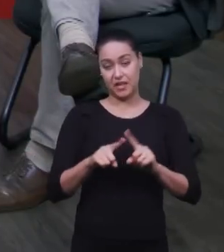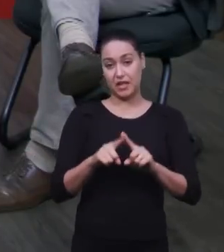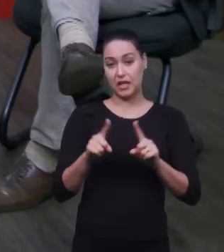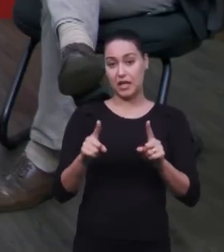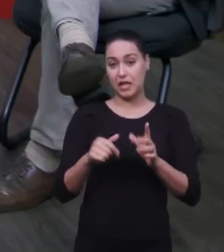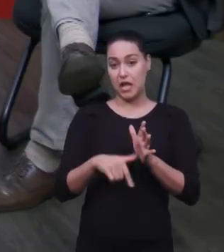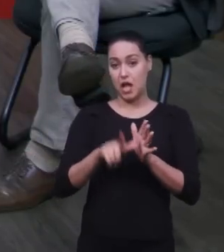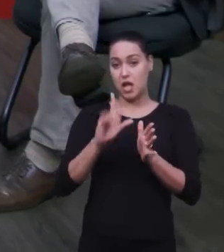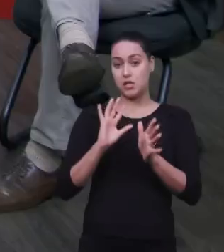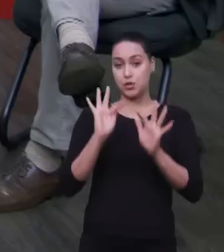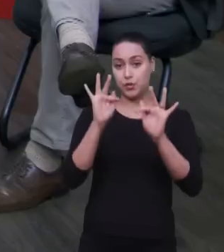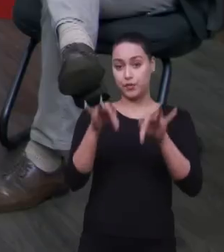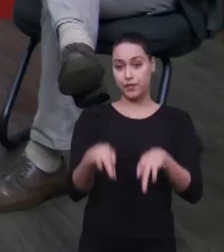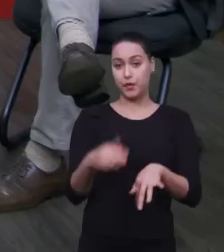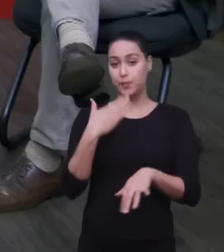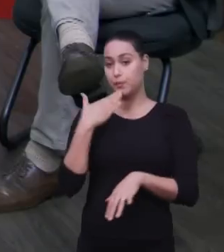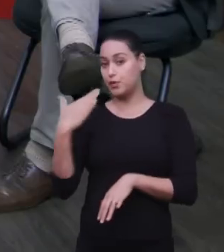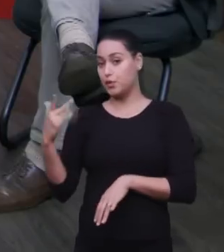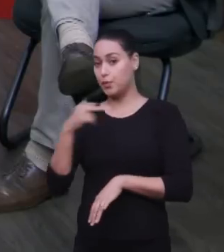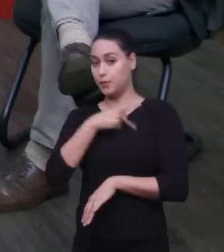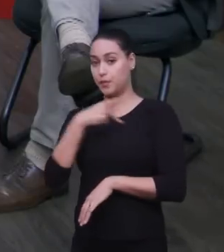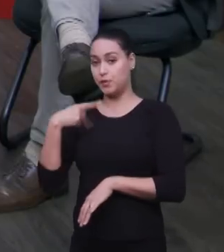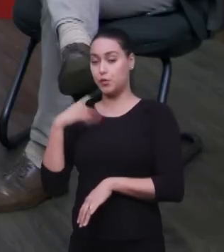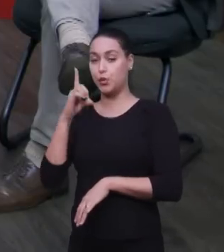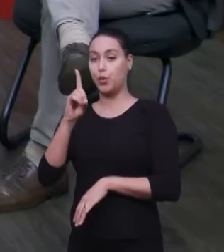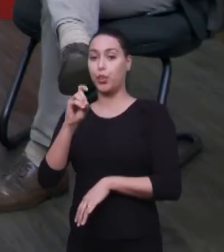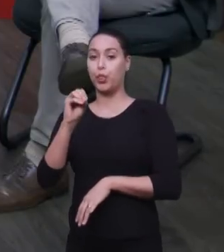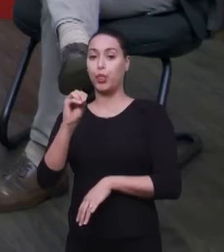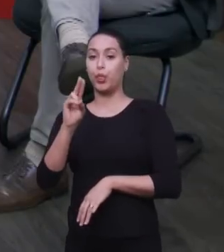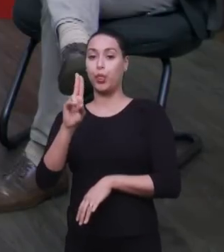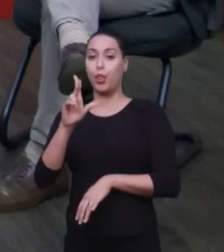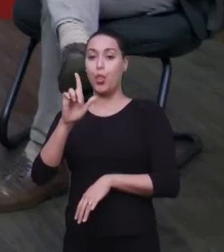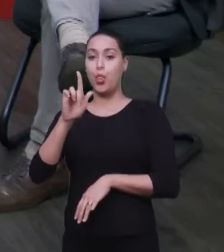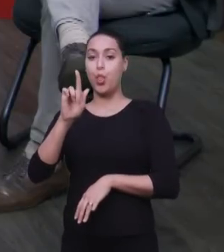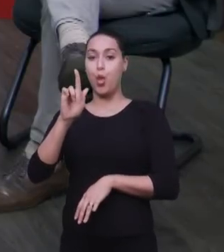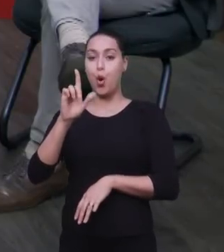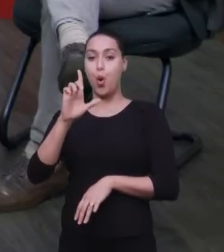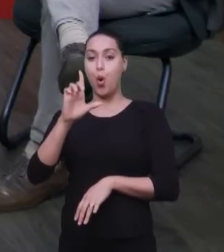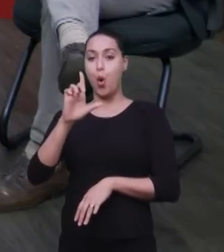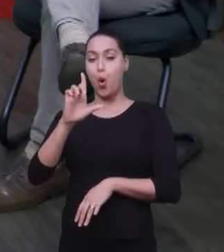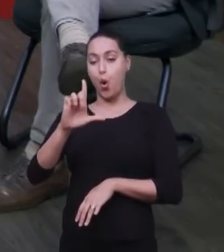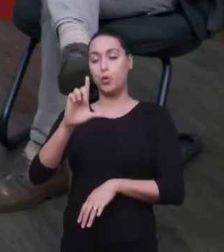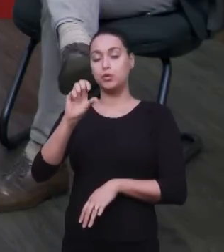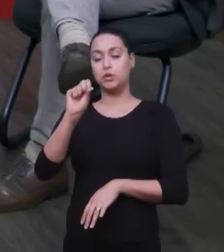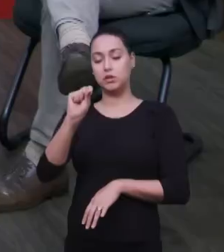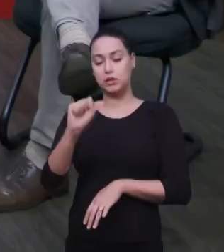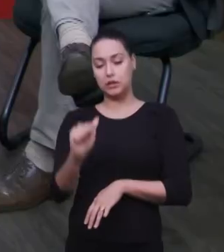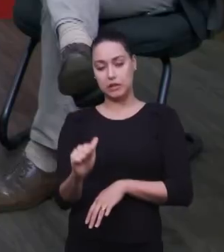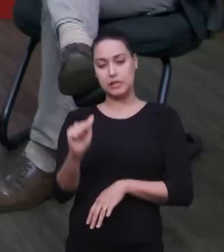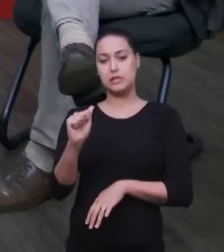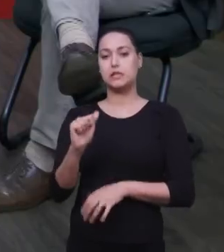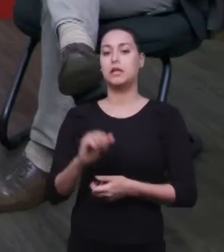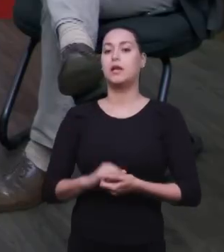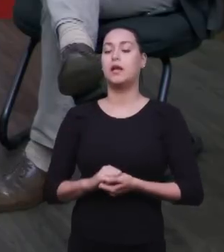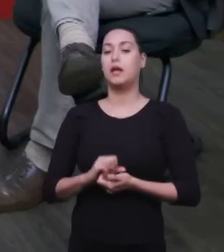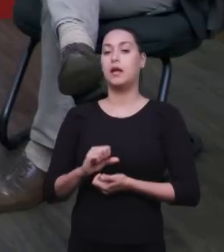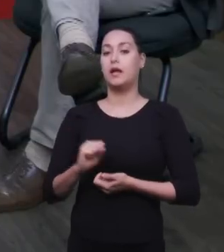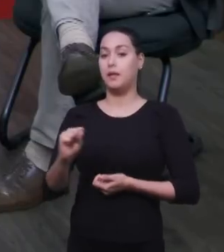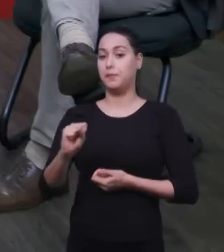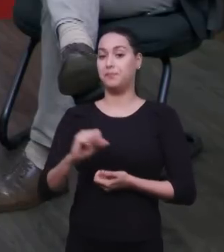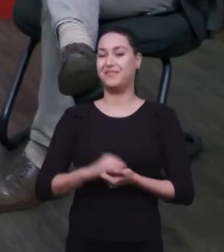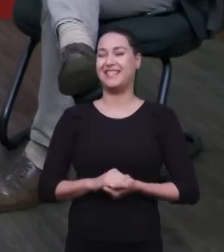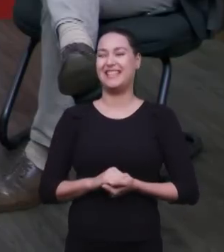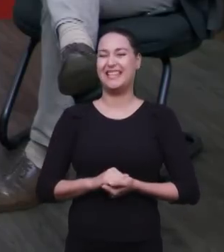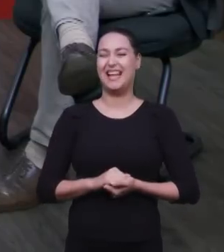gente terminar, eu vou pedir ao pastor Douglas, que está conosco aqui, para transmitir uma palavra, uma